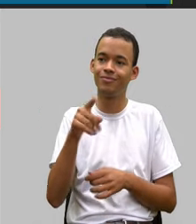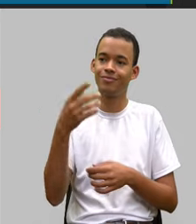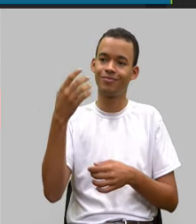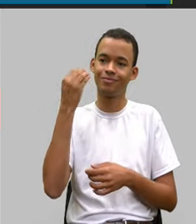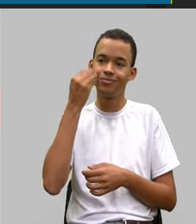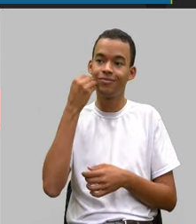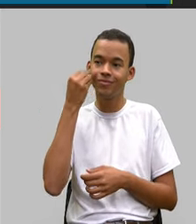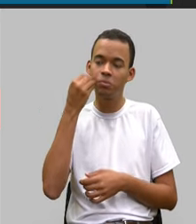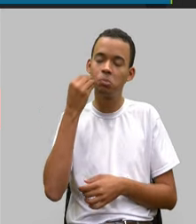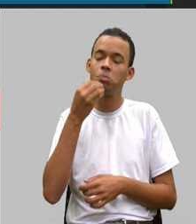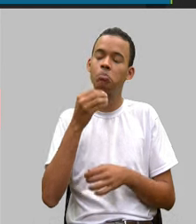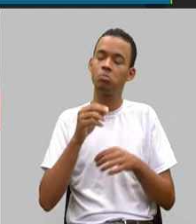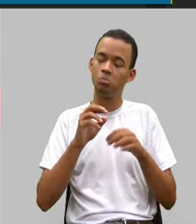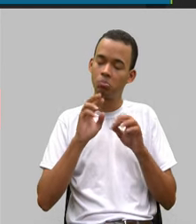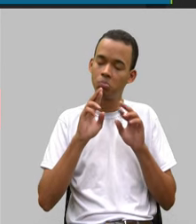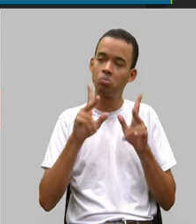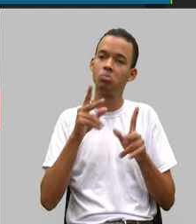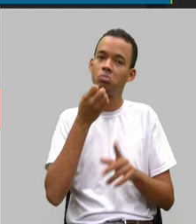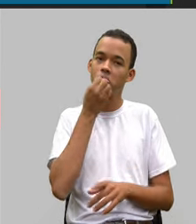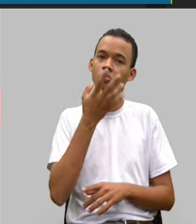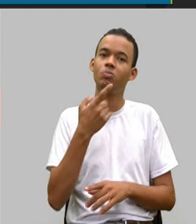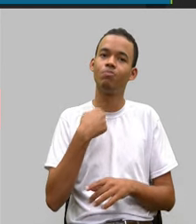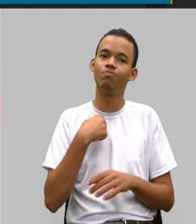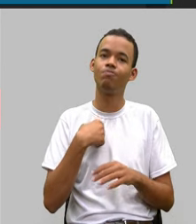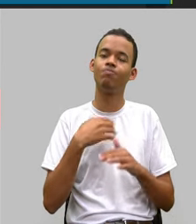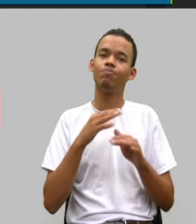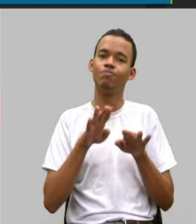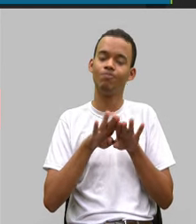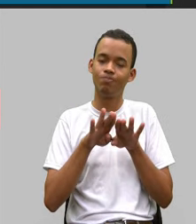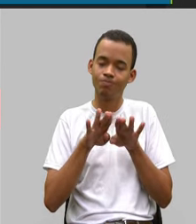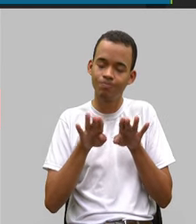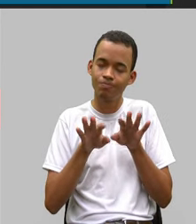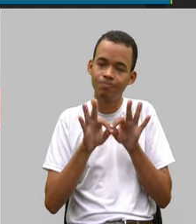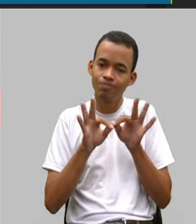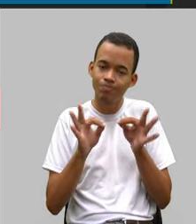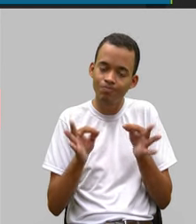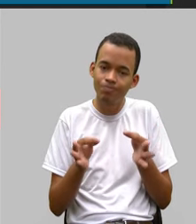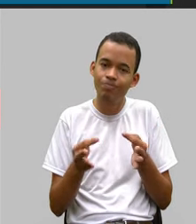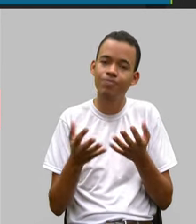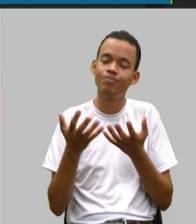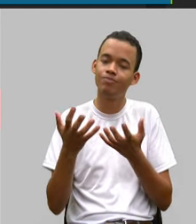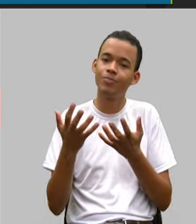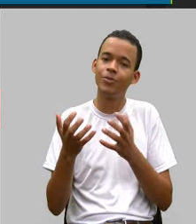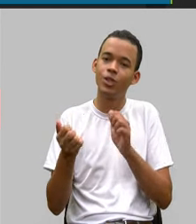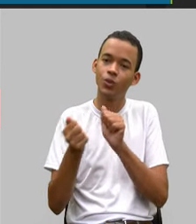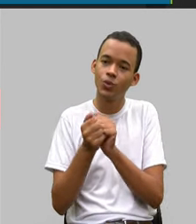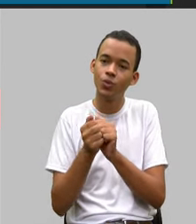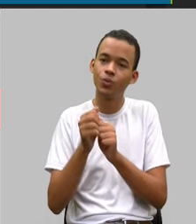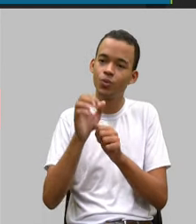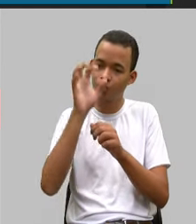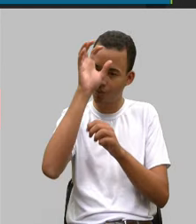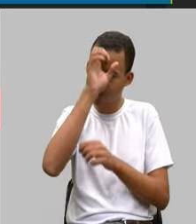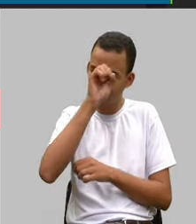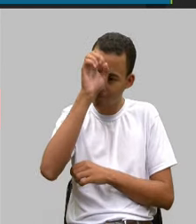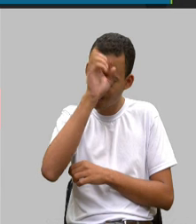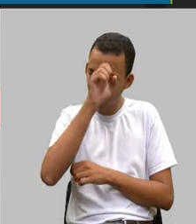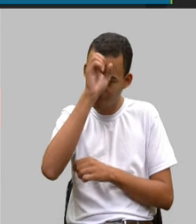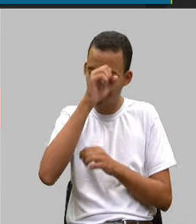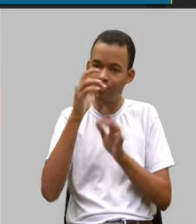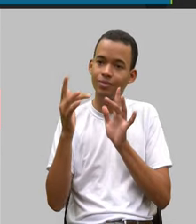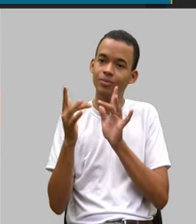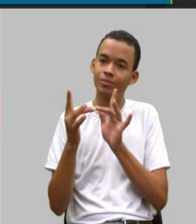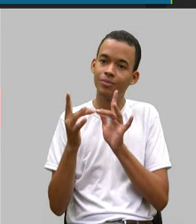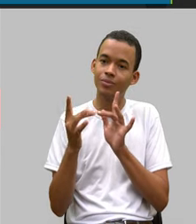e gostaria humildemente de poder ter mais me aprender mais com ele ter mais contato com ele